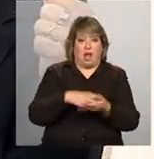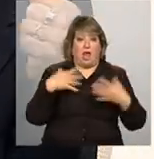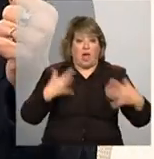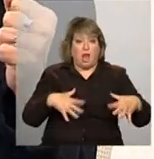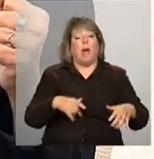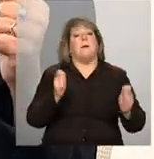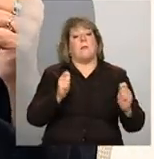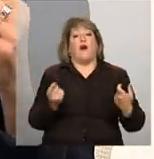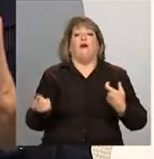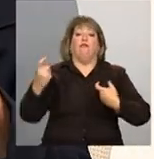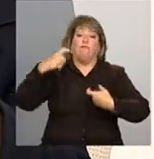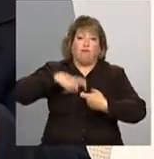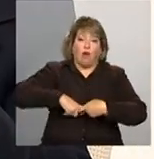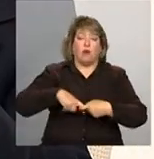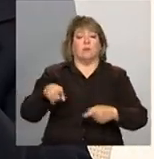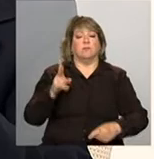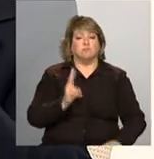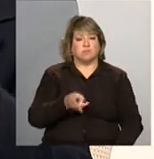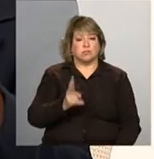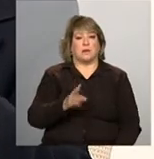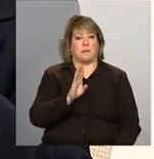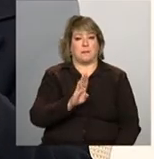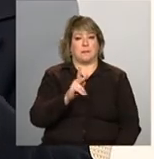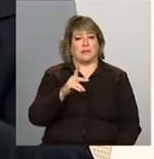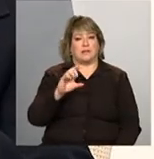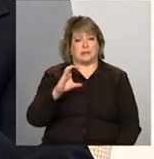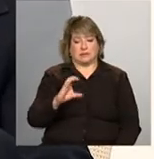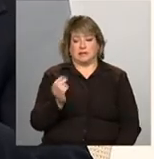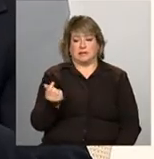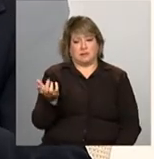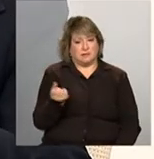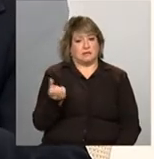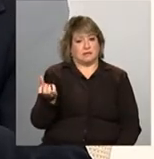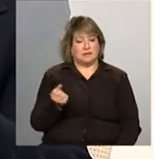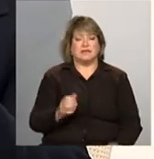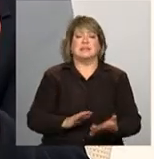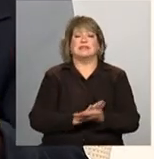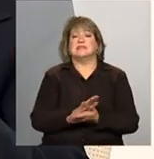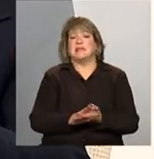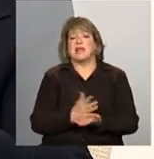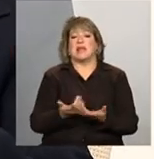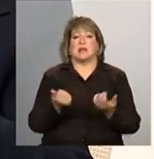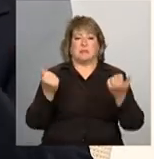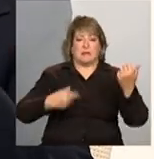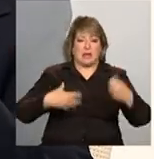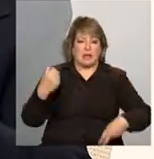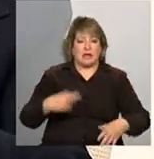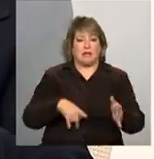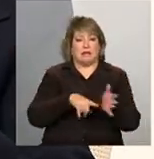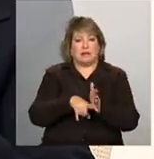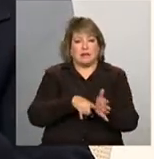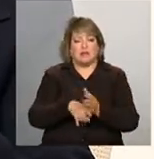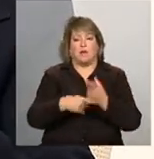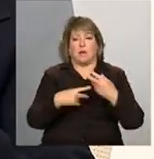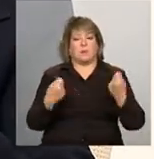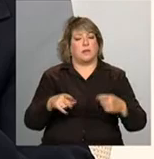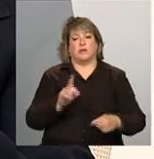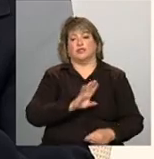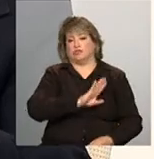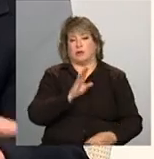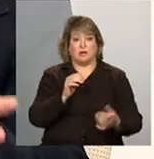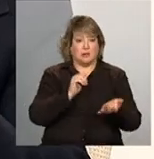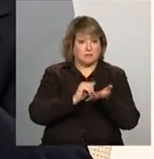pode voltar ao mesmo benefício sem a necessidade de passar por nova requisição, por nova